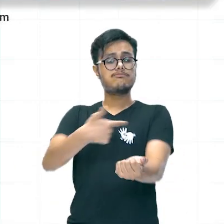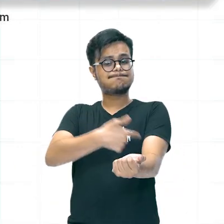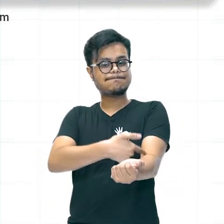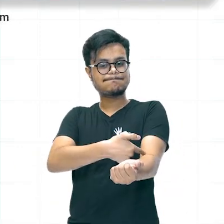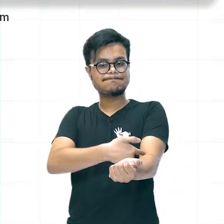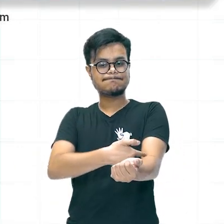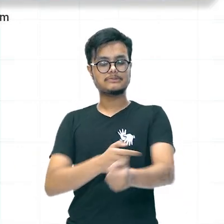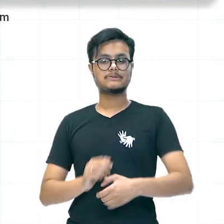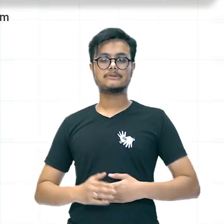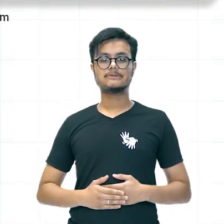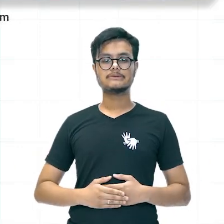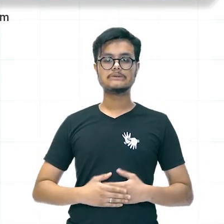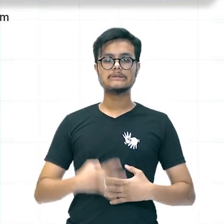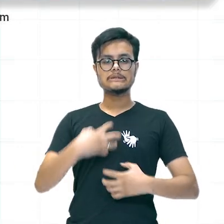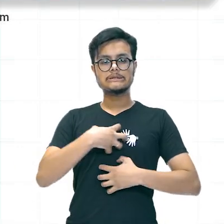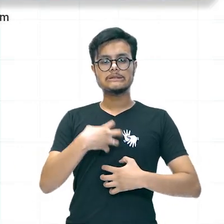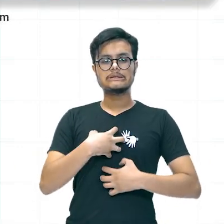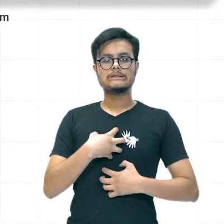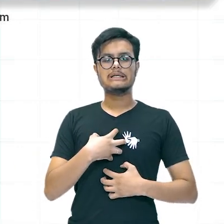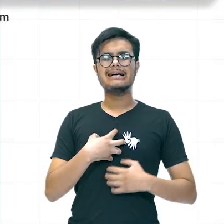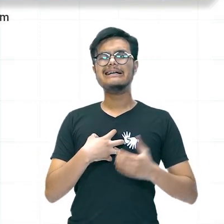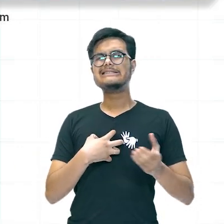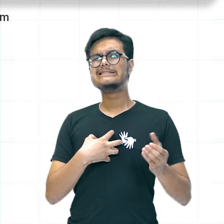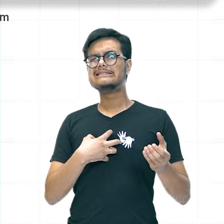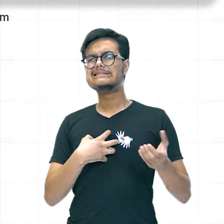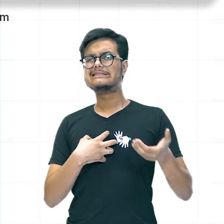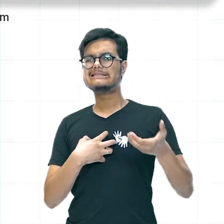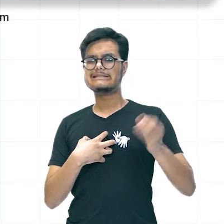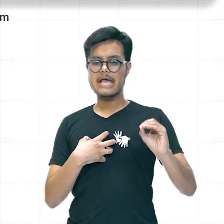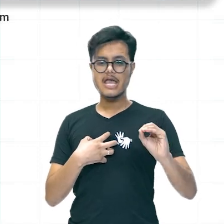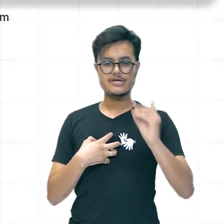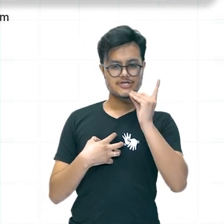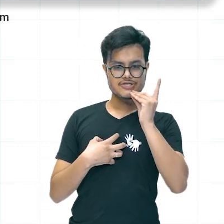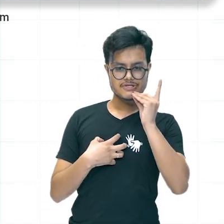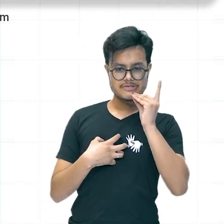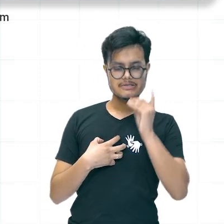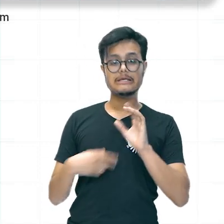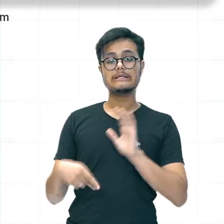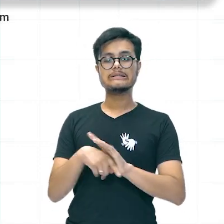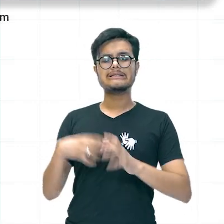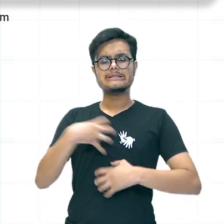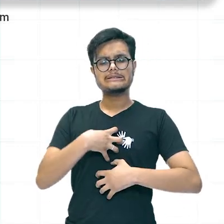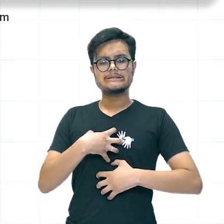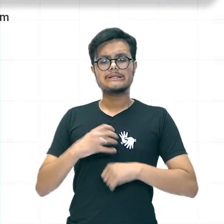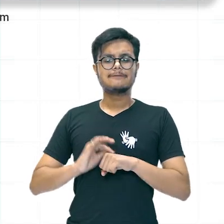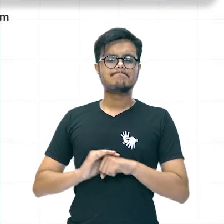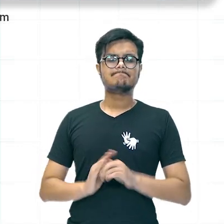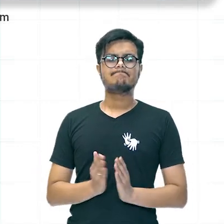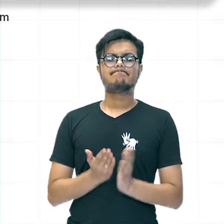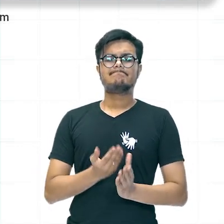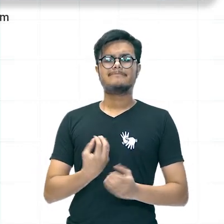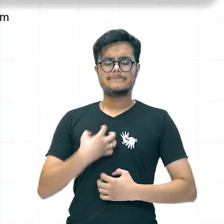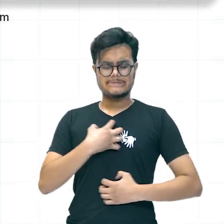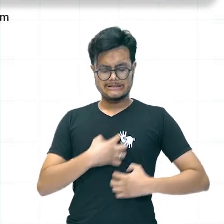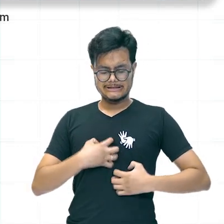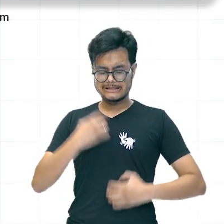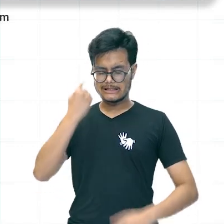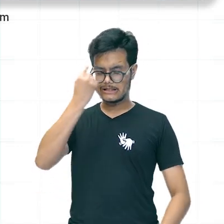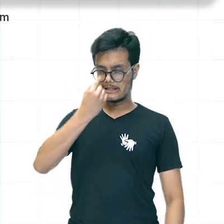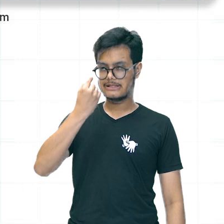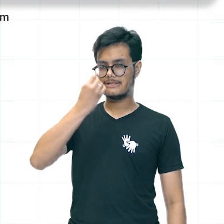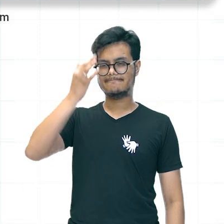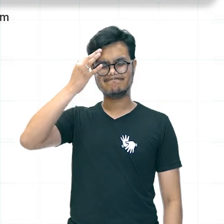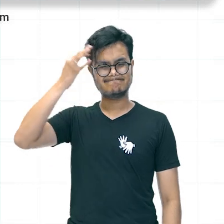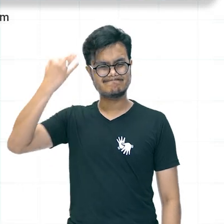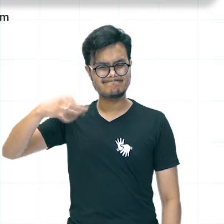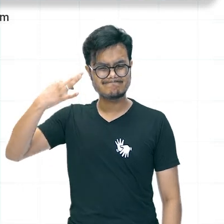O período de incubação dessa doença aí pode durar cerca de 10 dias e os sintomas principais são irritação nos olhos, dores